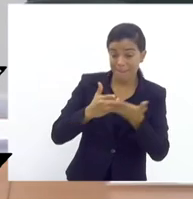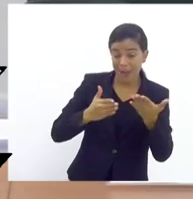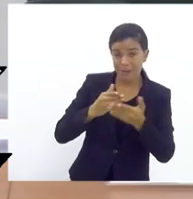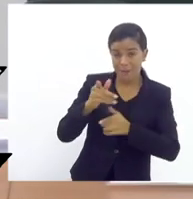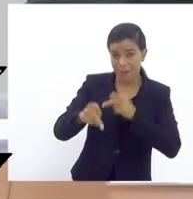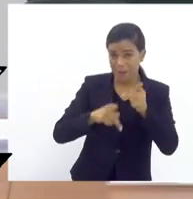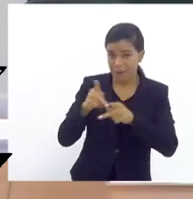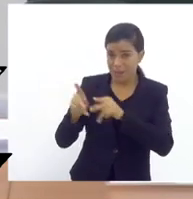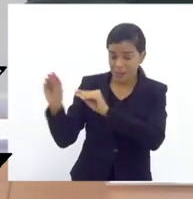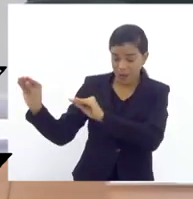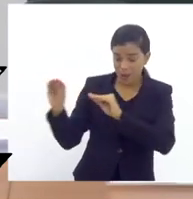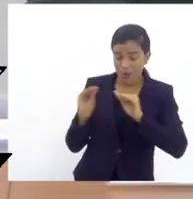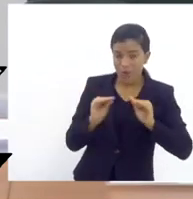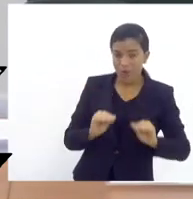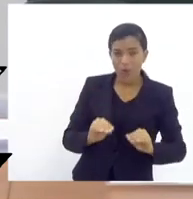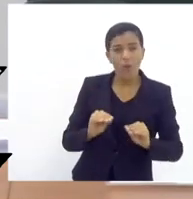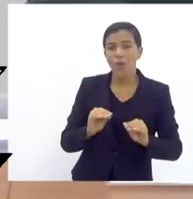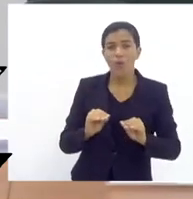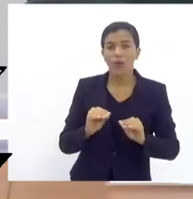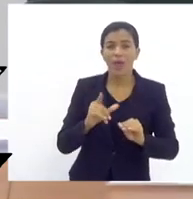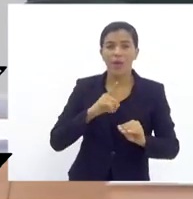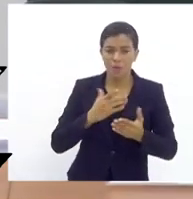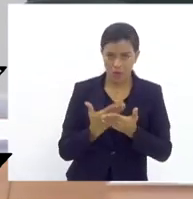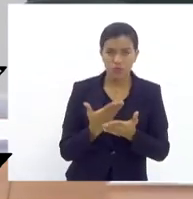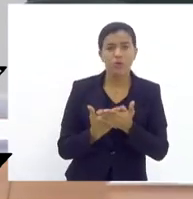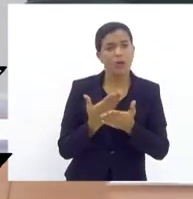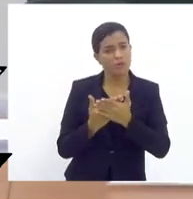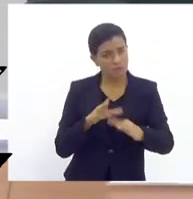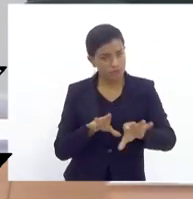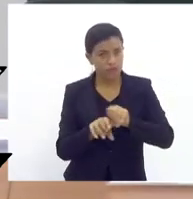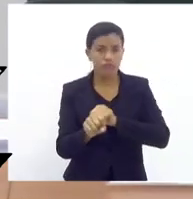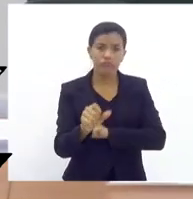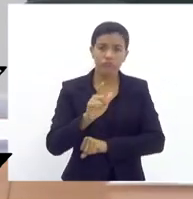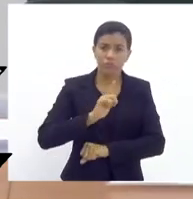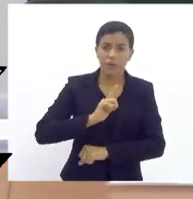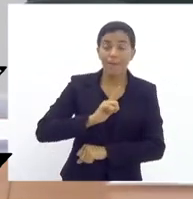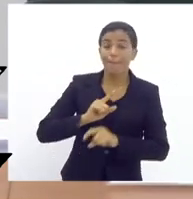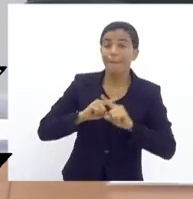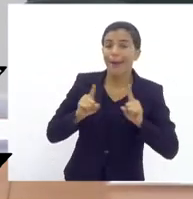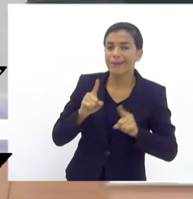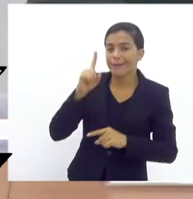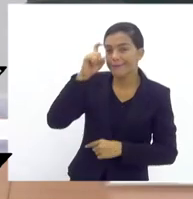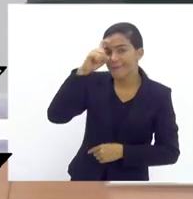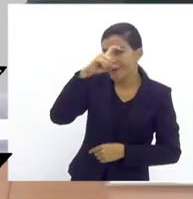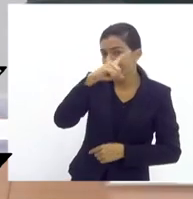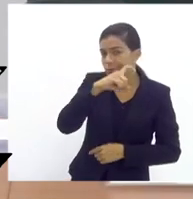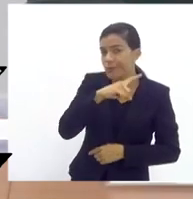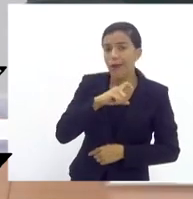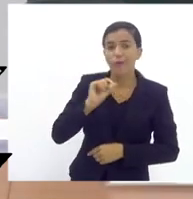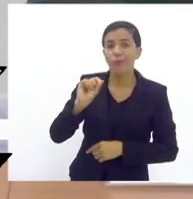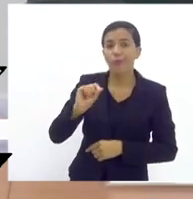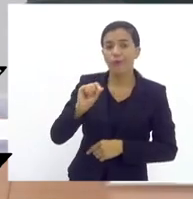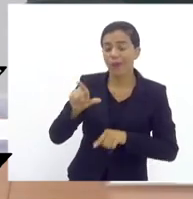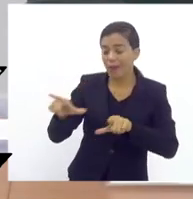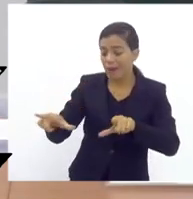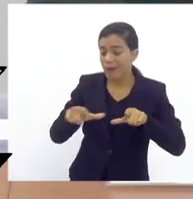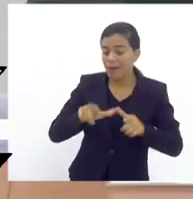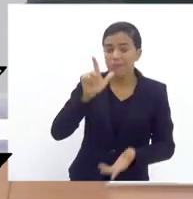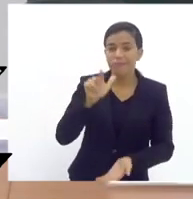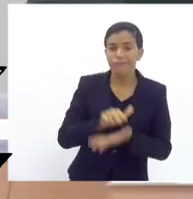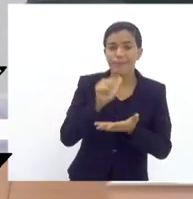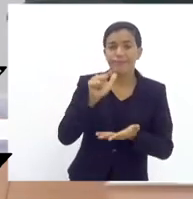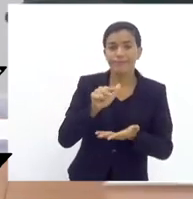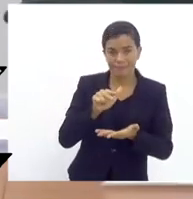chega é traz consigo uma escolarização e que é uma dificuldade enorme do reconhecimento dessa escolarização